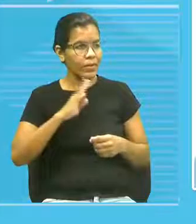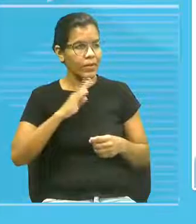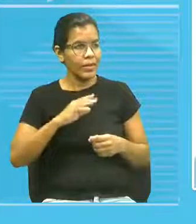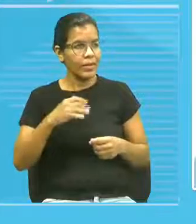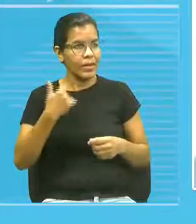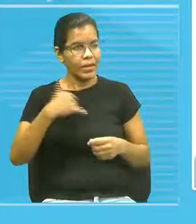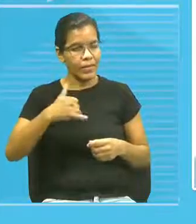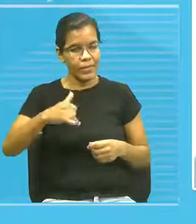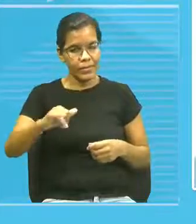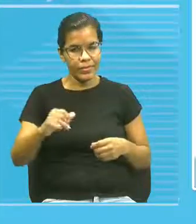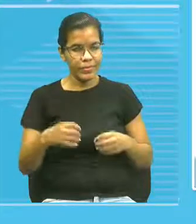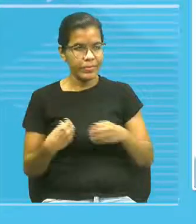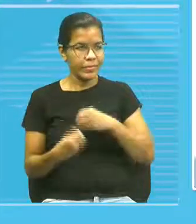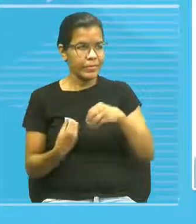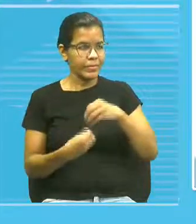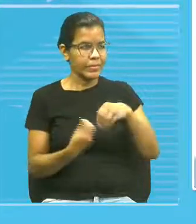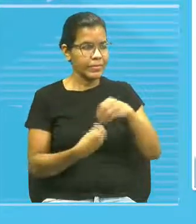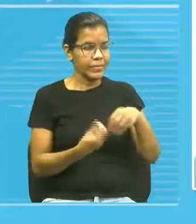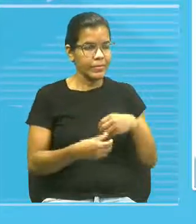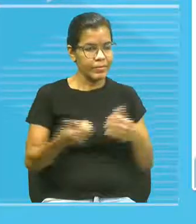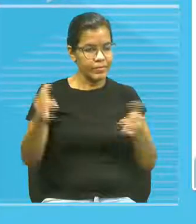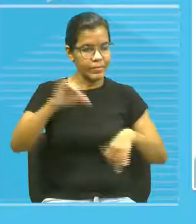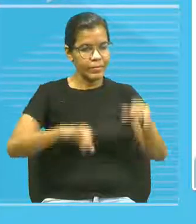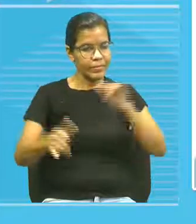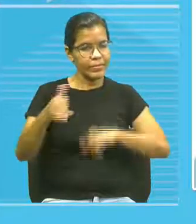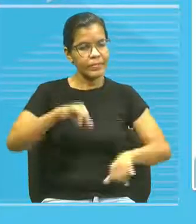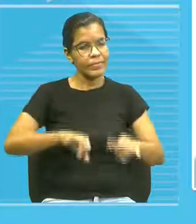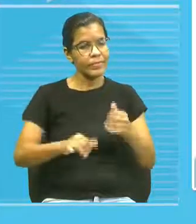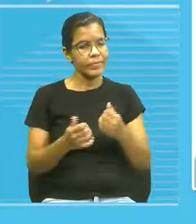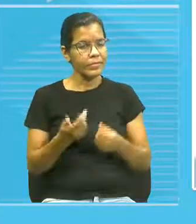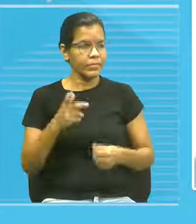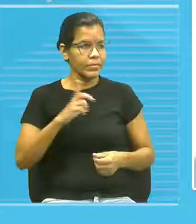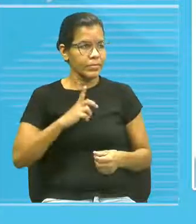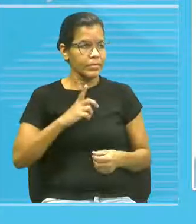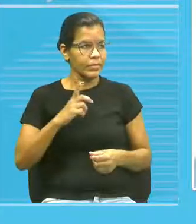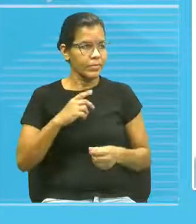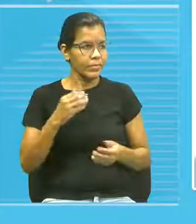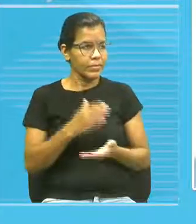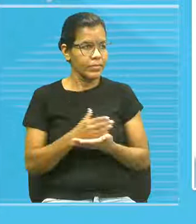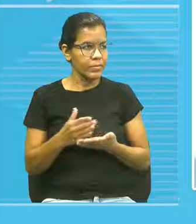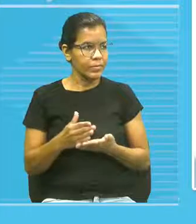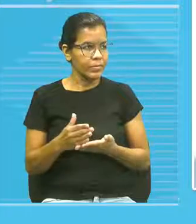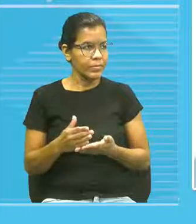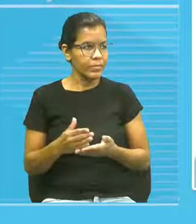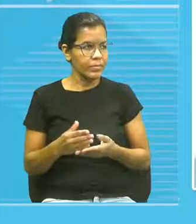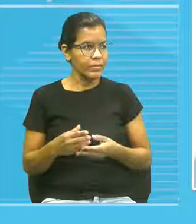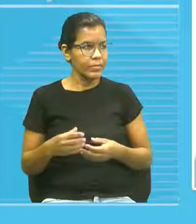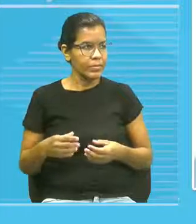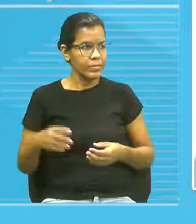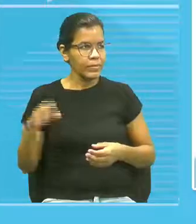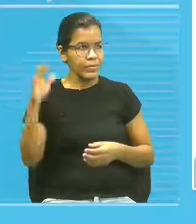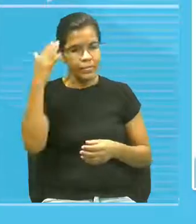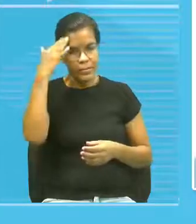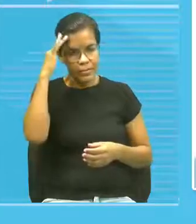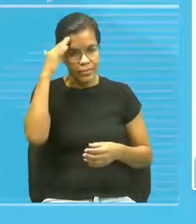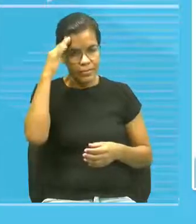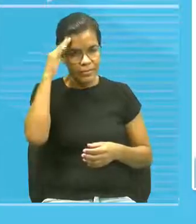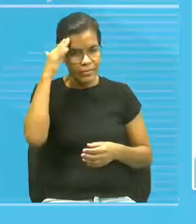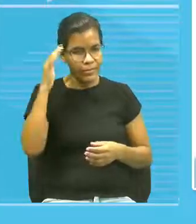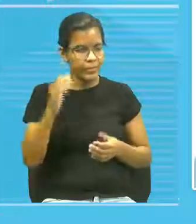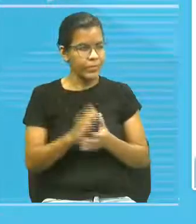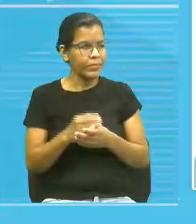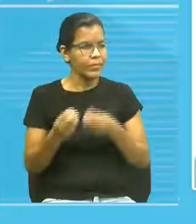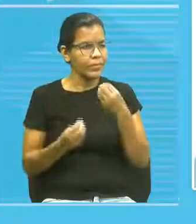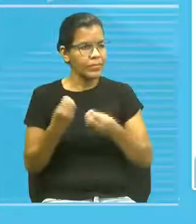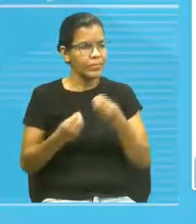energia envolvida nas transformações químicas. E aí a gente tem que começar a raciocinar como